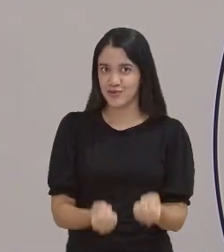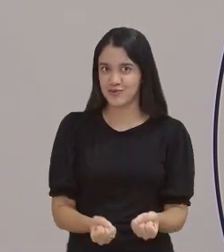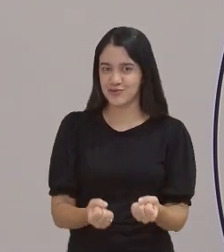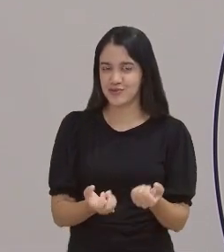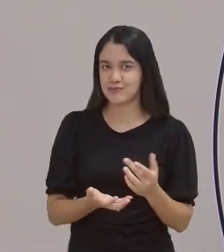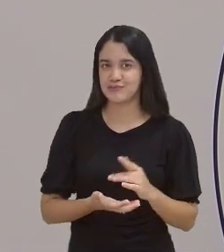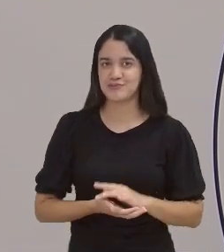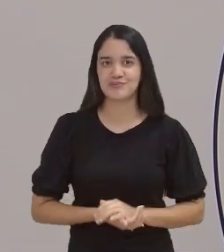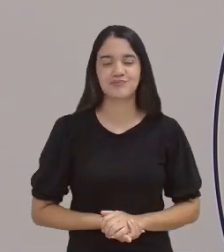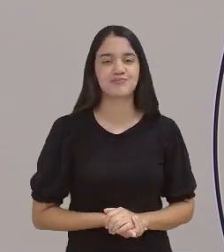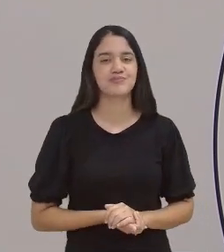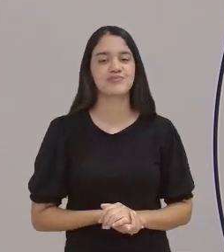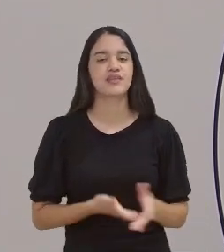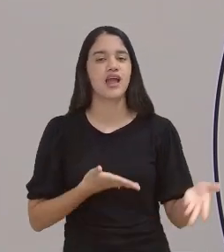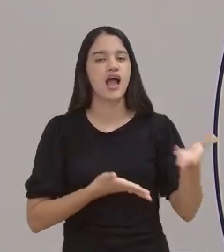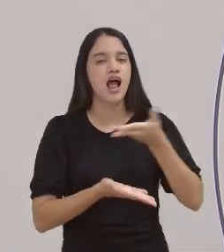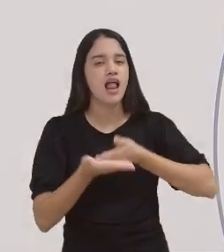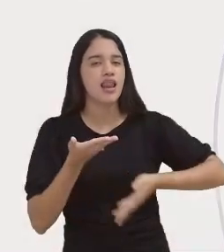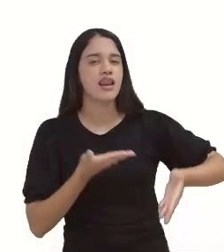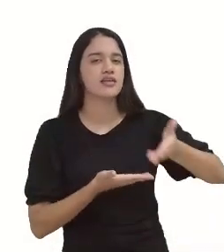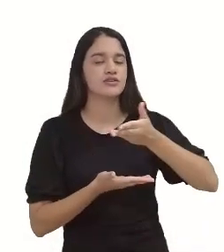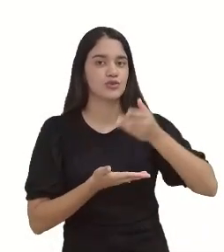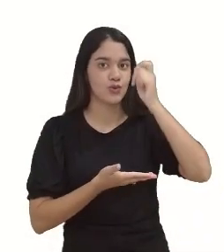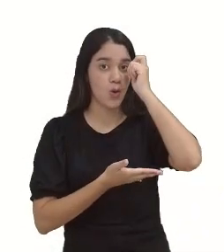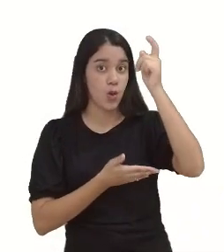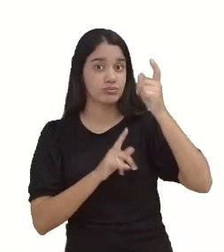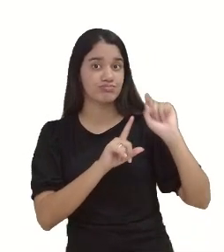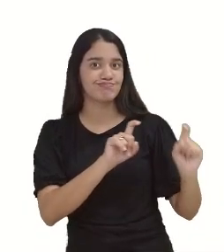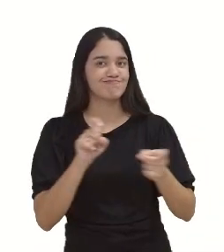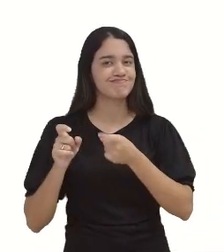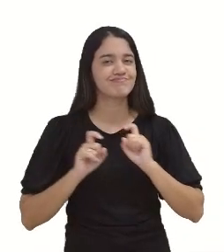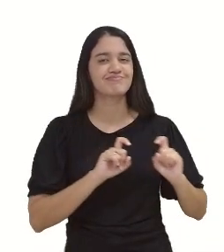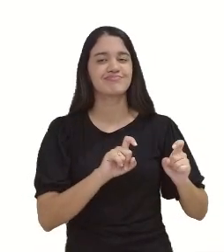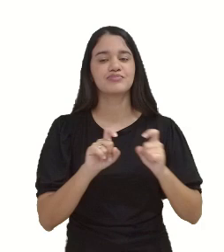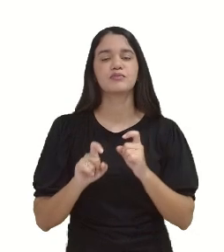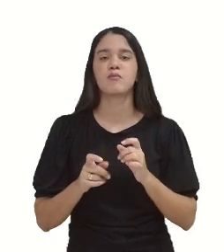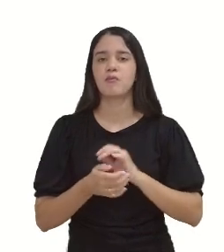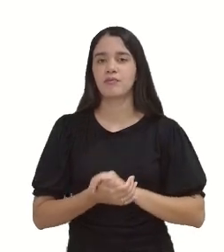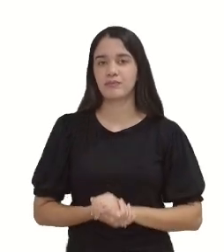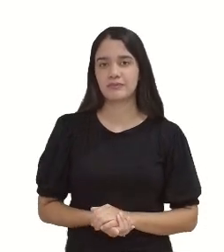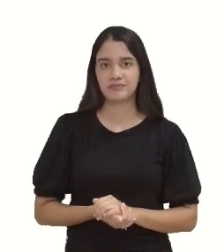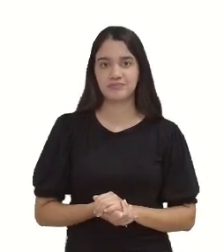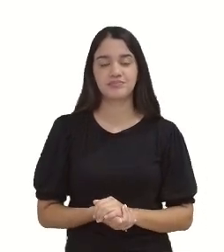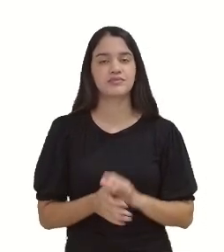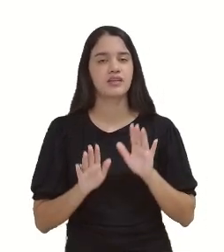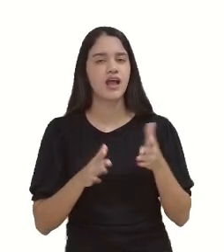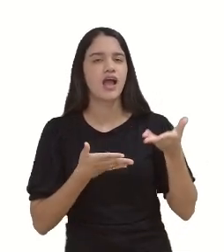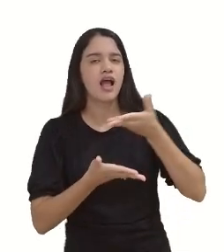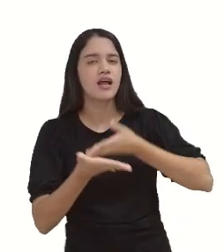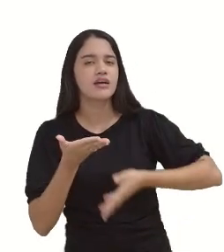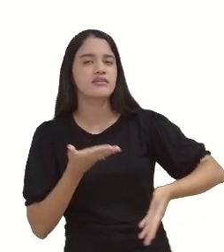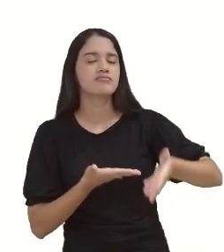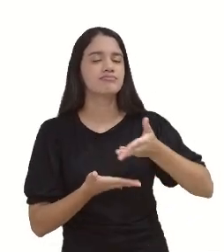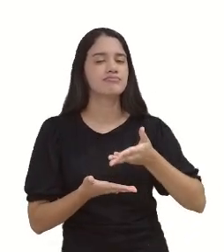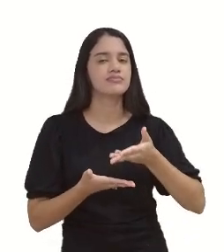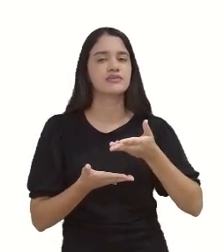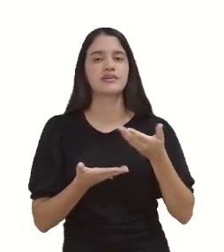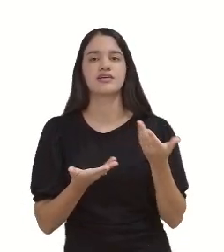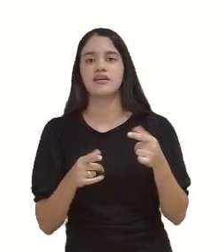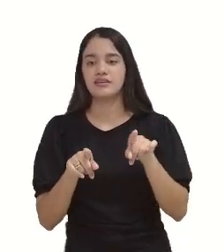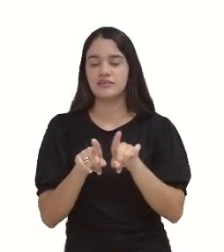vamos lá. O que são relações lógico-discursivas? A grosso modo, tá? São as relações entre